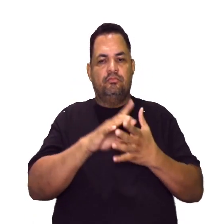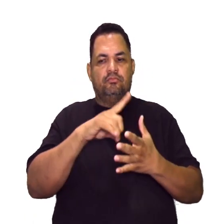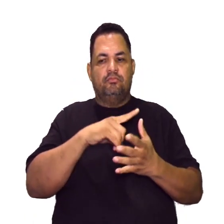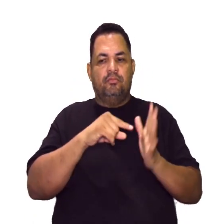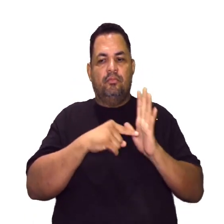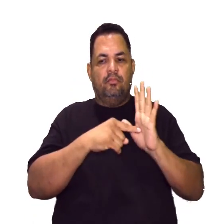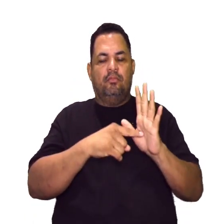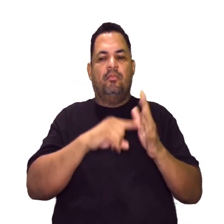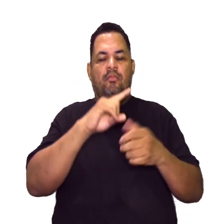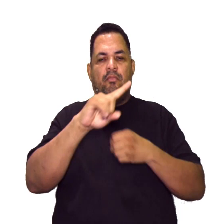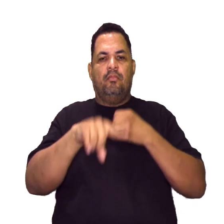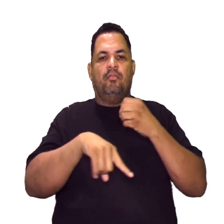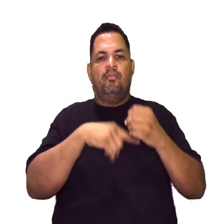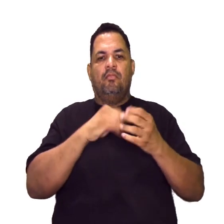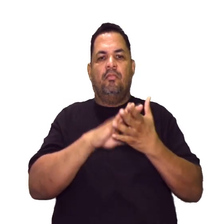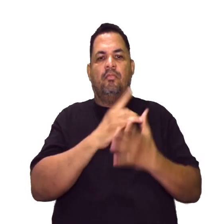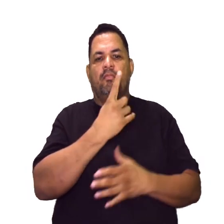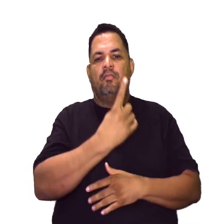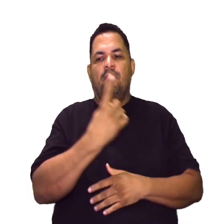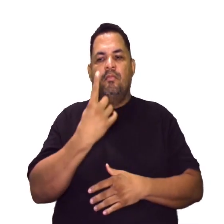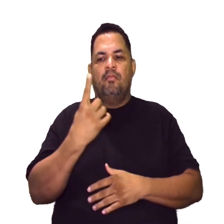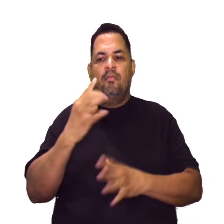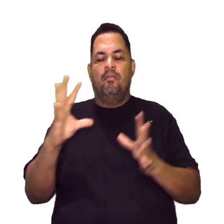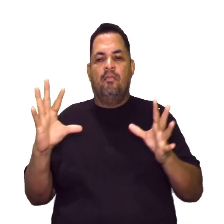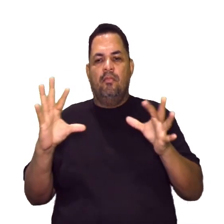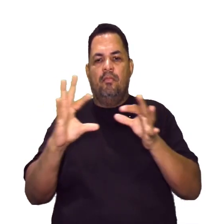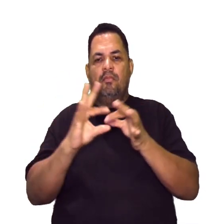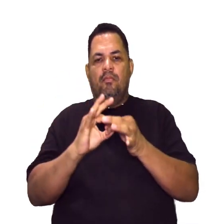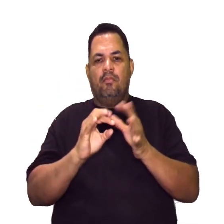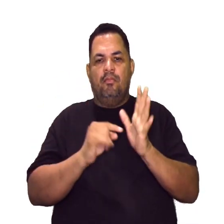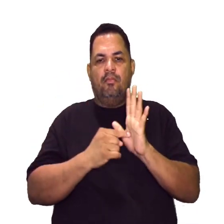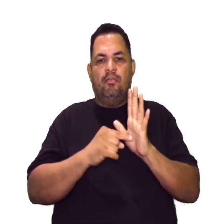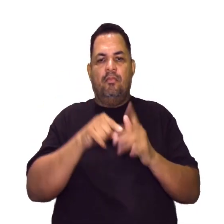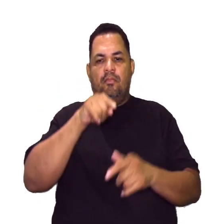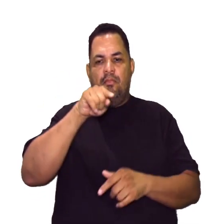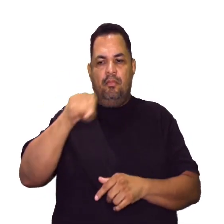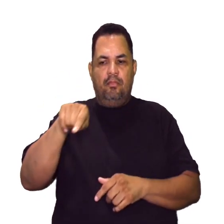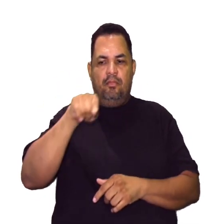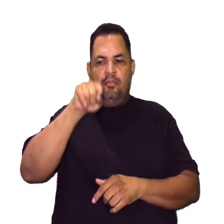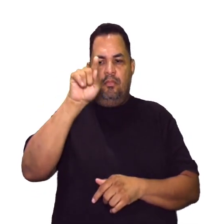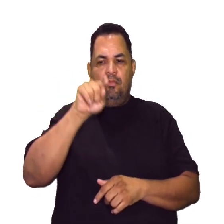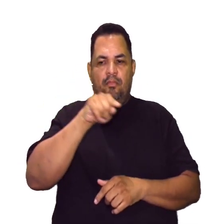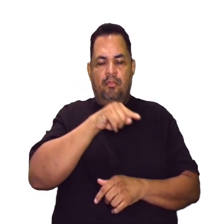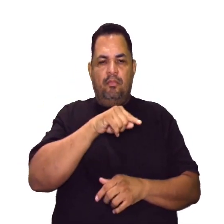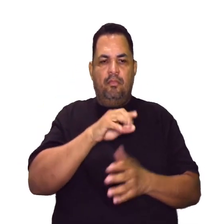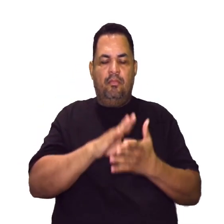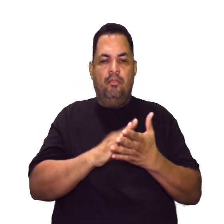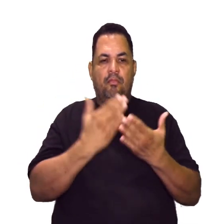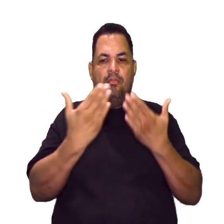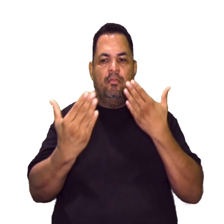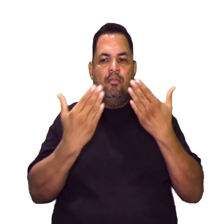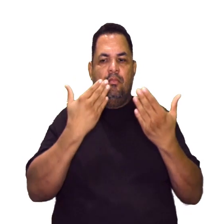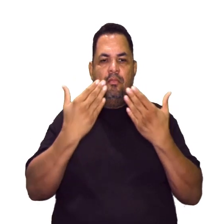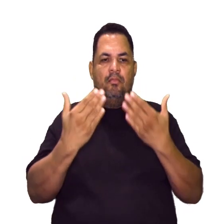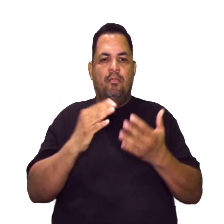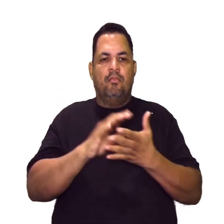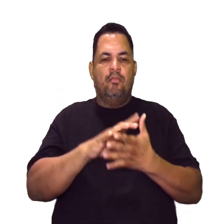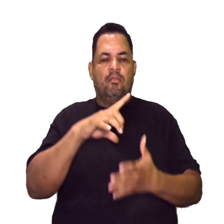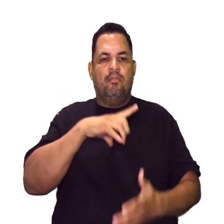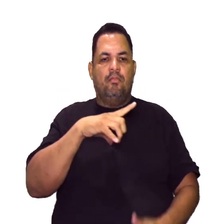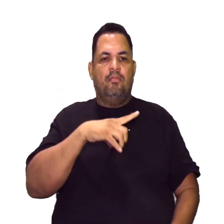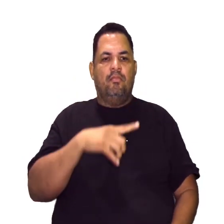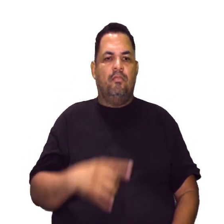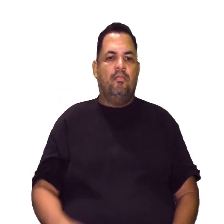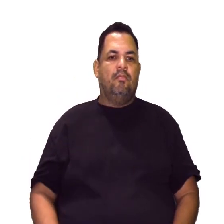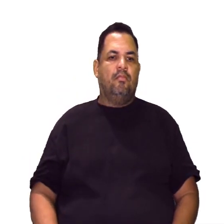átomo. Porém, cada ligação é representada por uma vareta. Comparando, olha só, nós temos